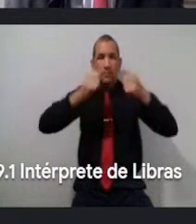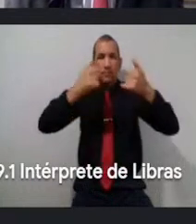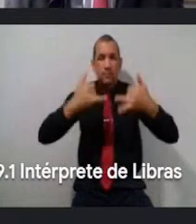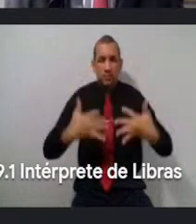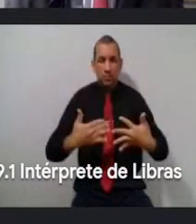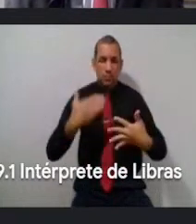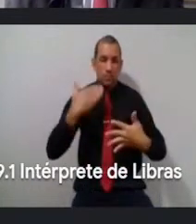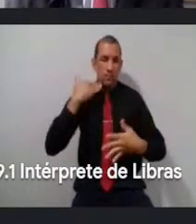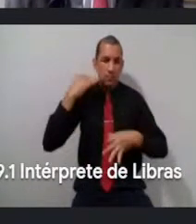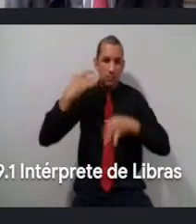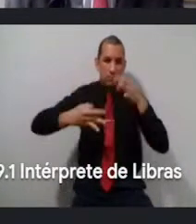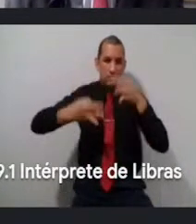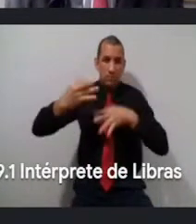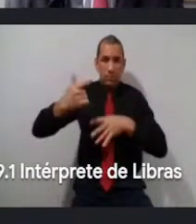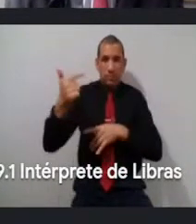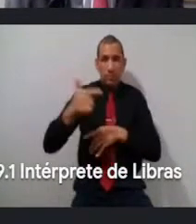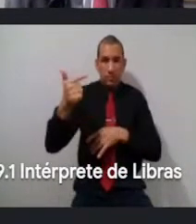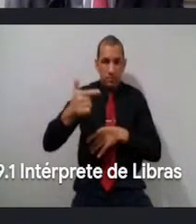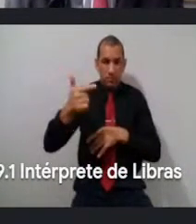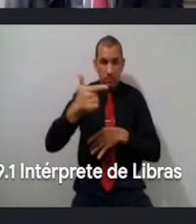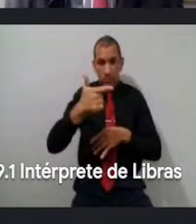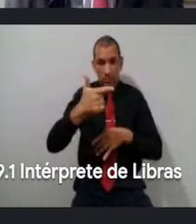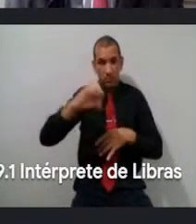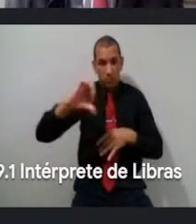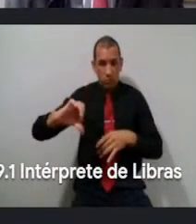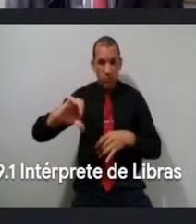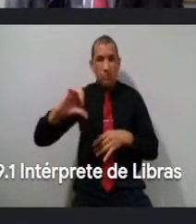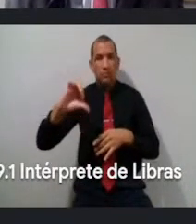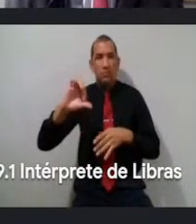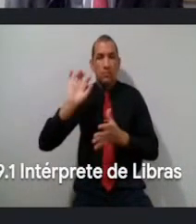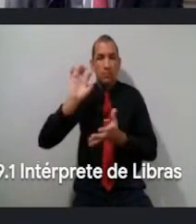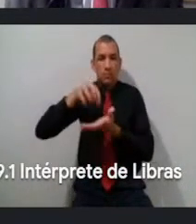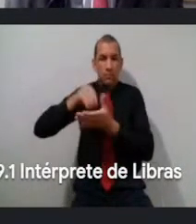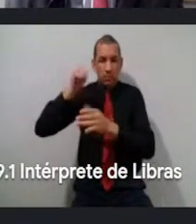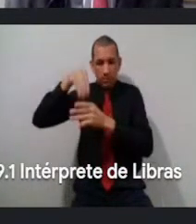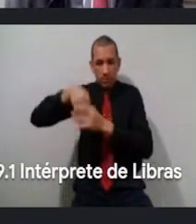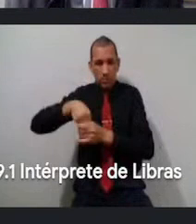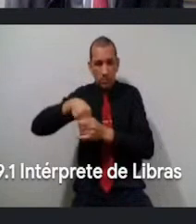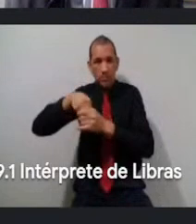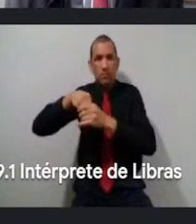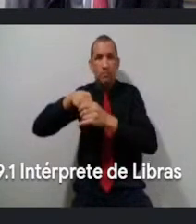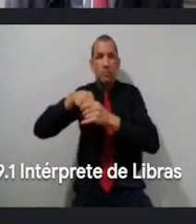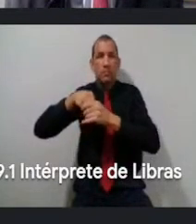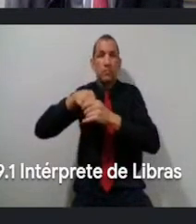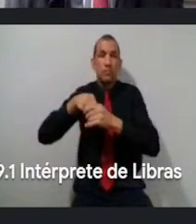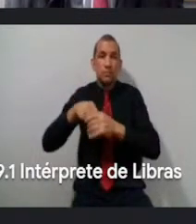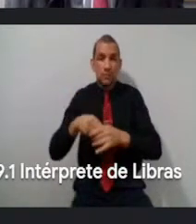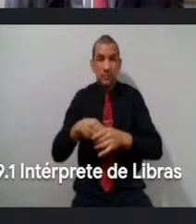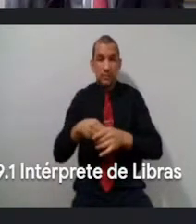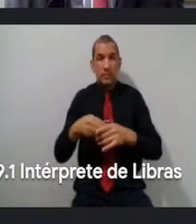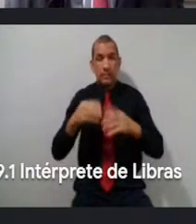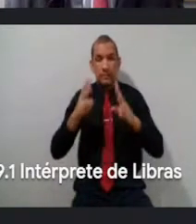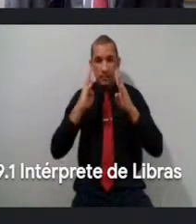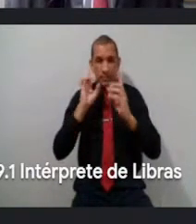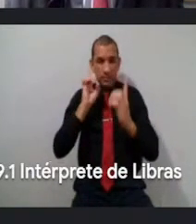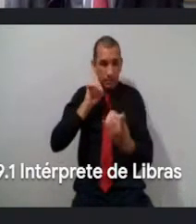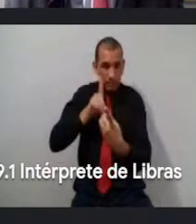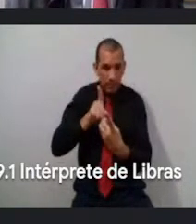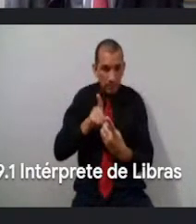é o juizo da 2ª 29ª Zona Eleitoral compete definir as rotinas de atendimento